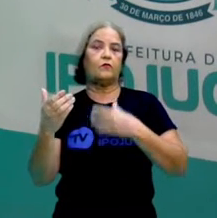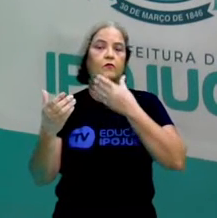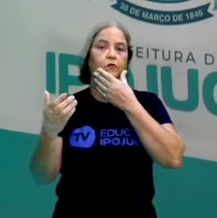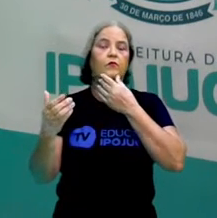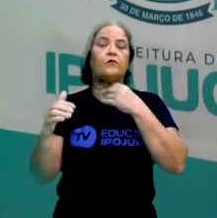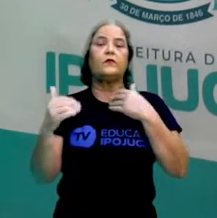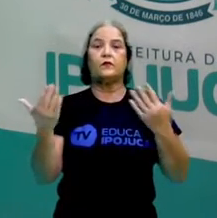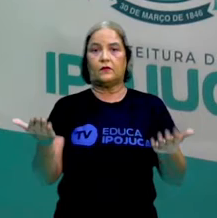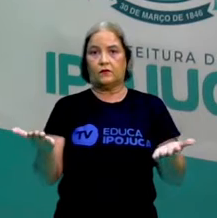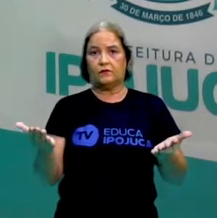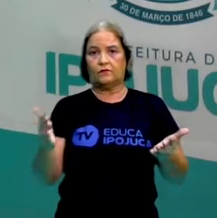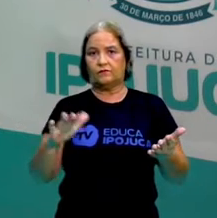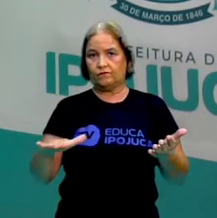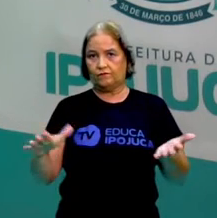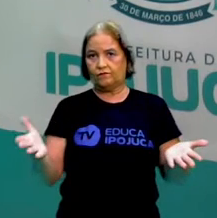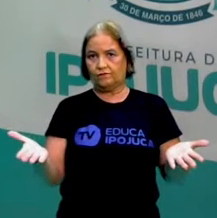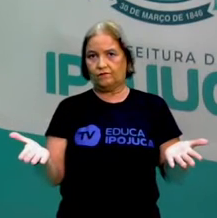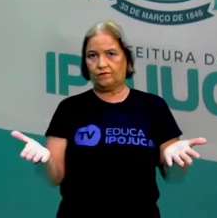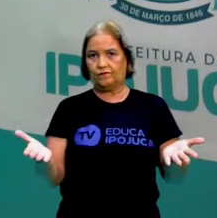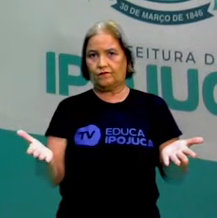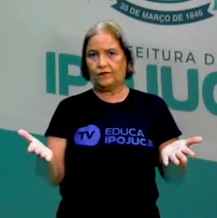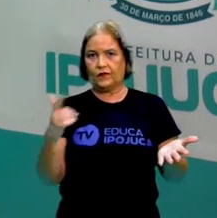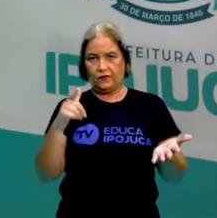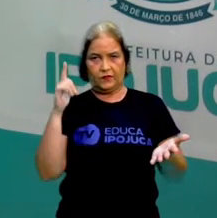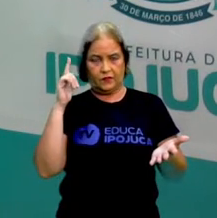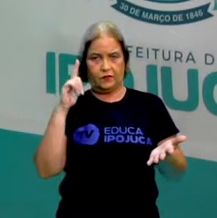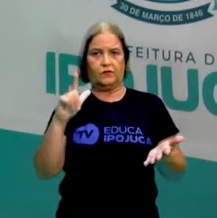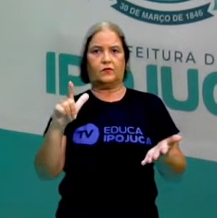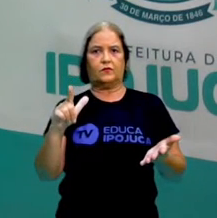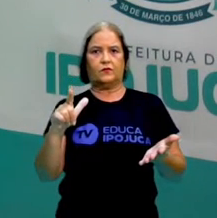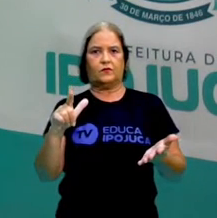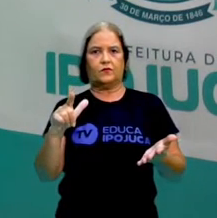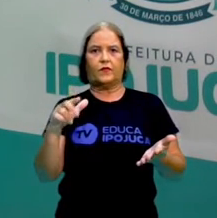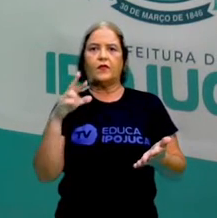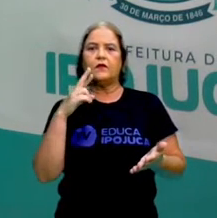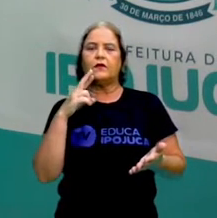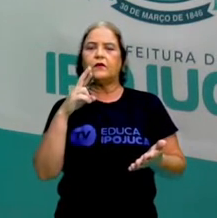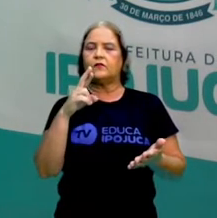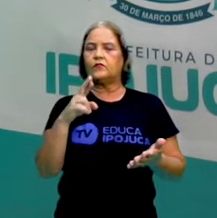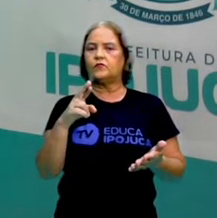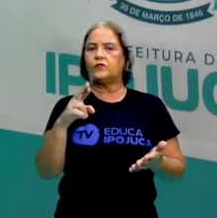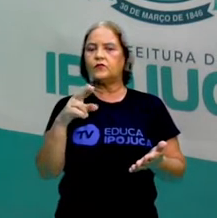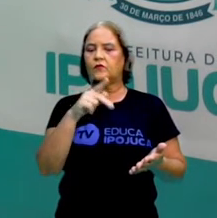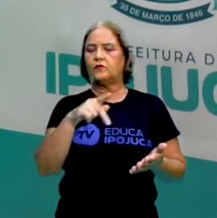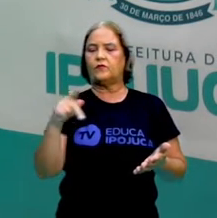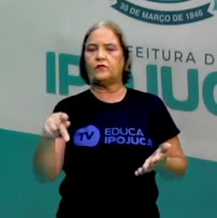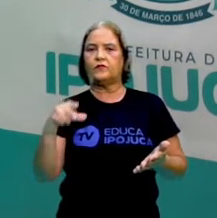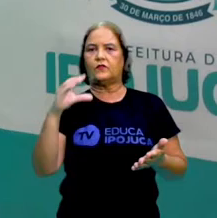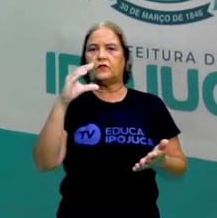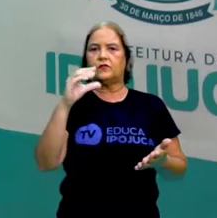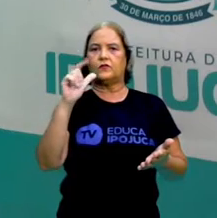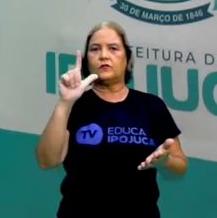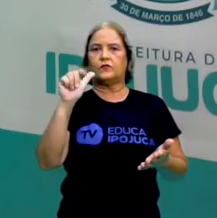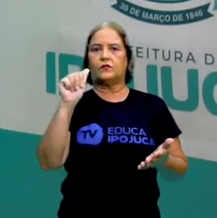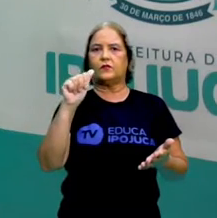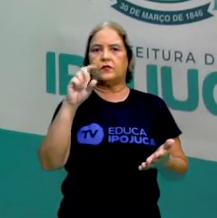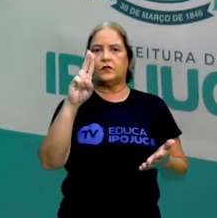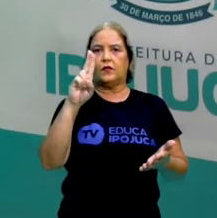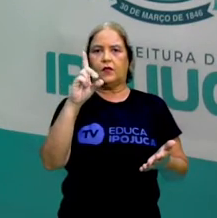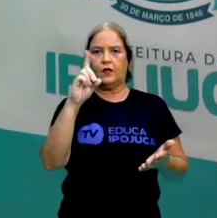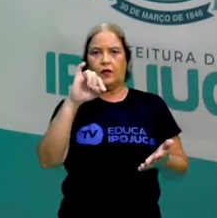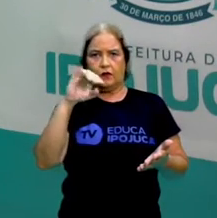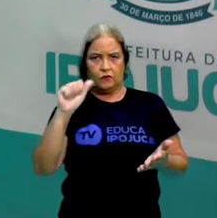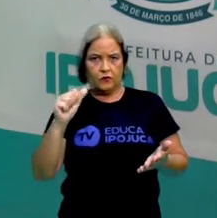conseguiram se vocês responderam que a professora Cláudia tem mais meninas